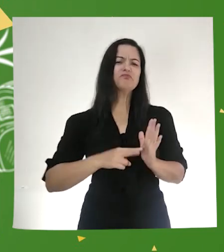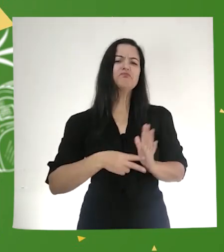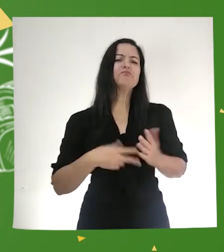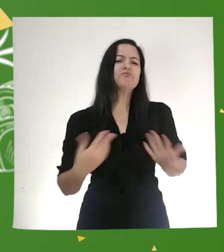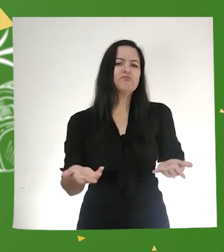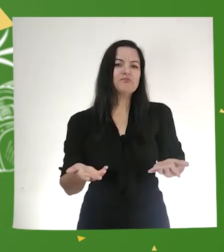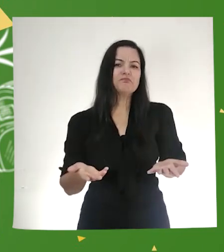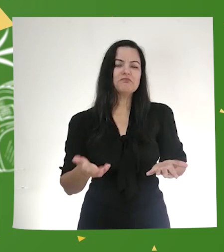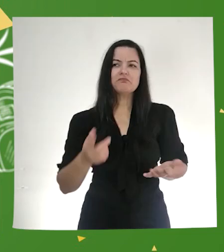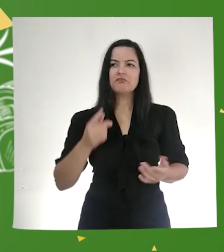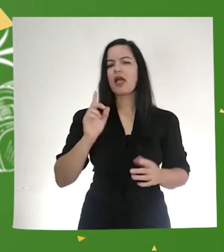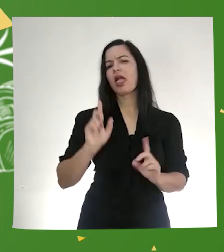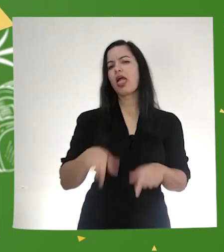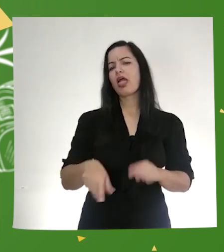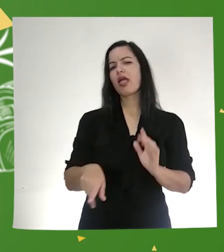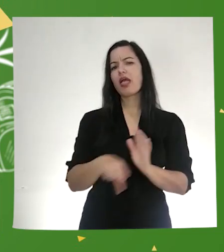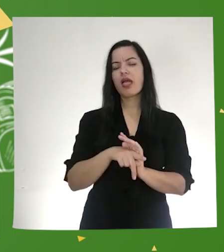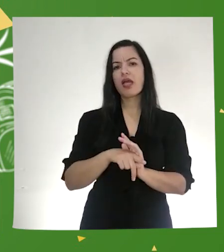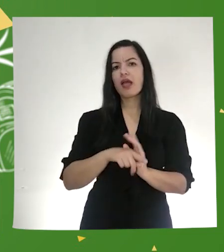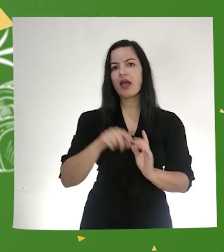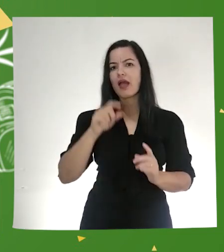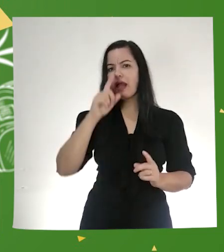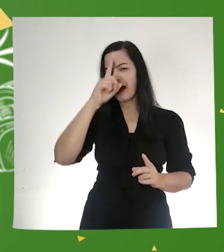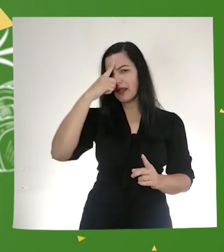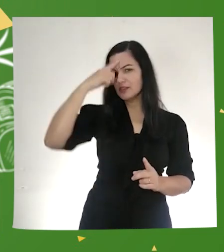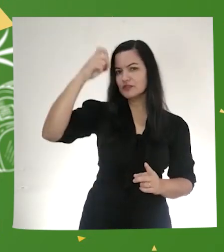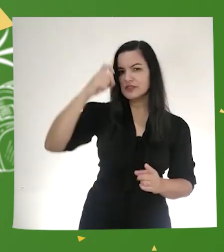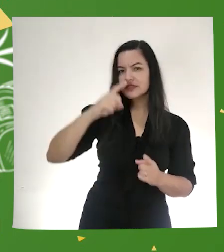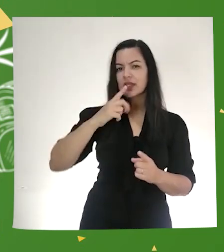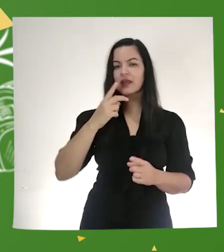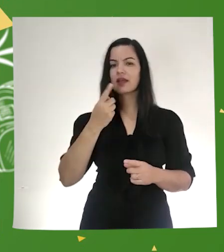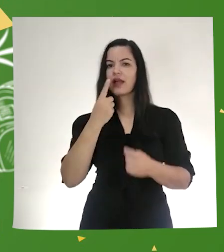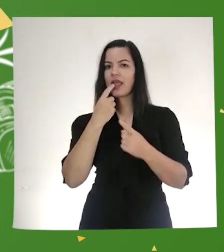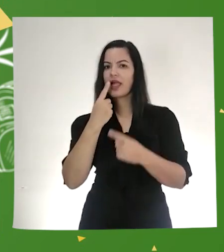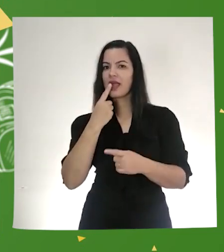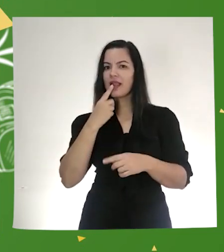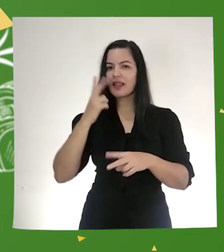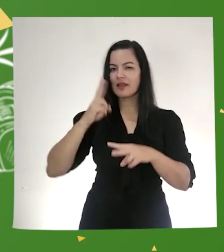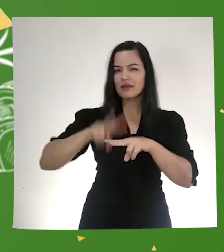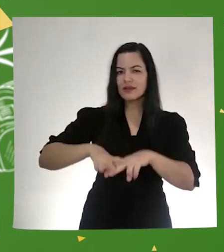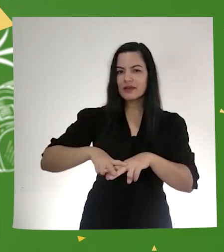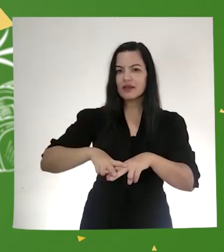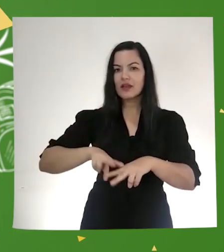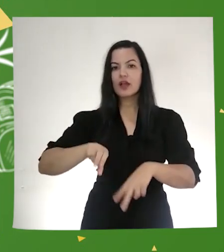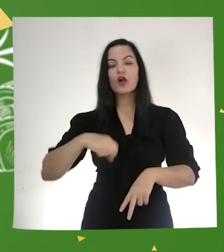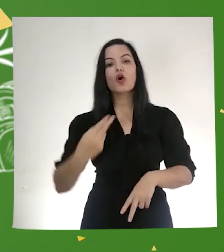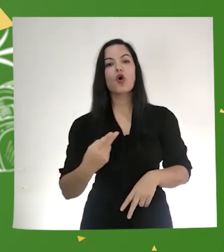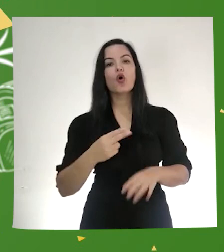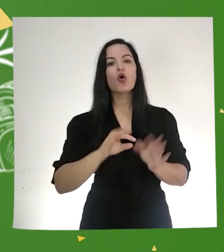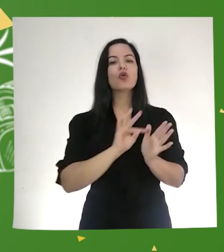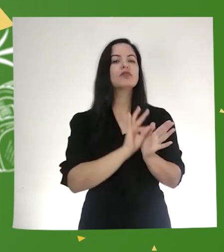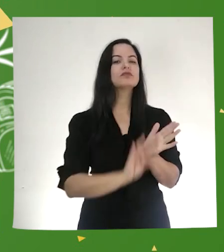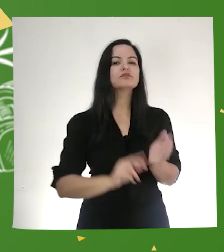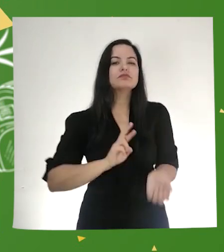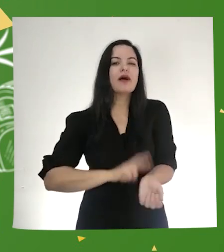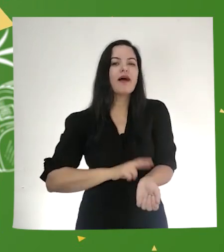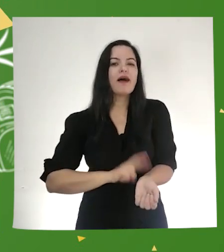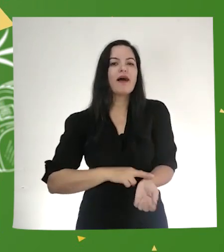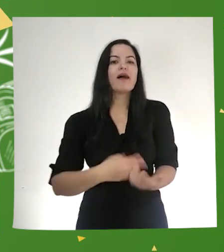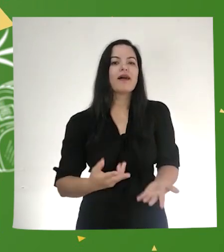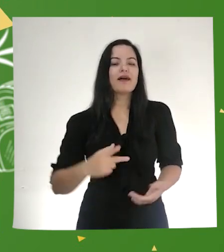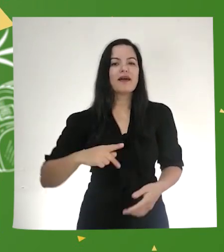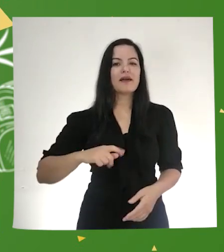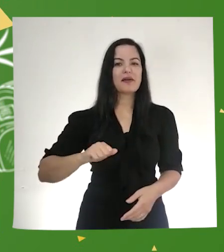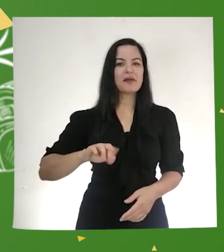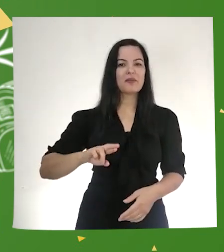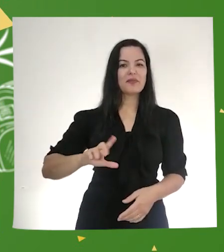isso? Uma adivinha, um trava-língua ou uma parlenda? Nós descobrimos hoje que essa brincadeira com